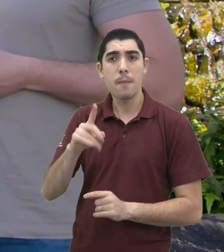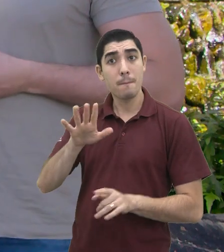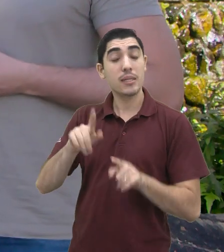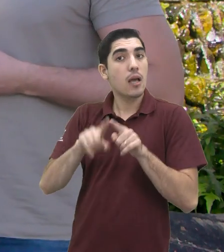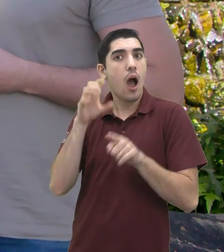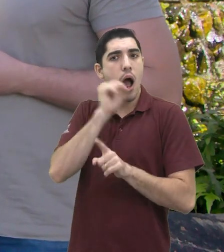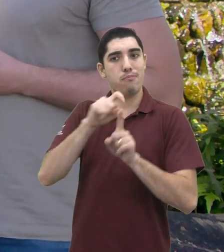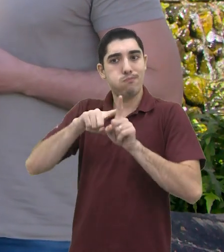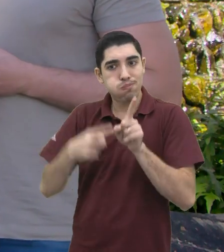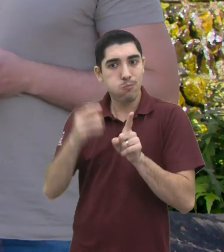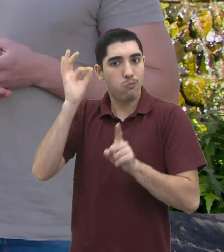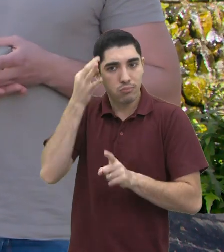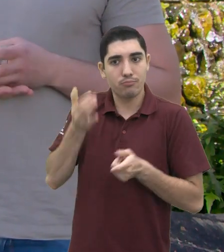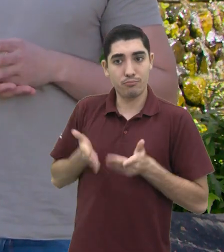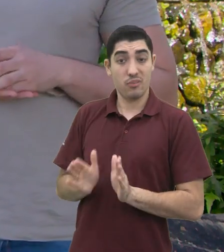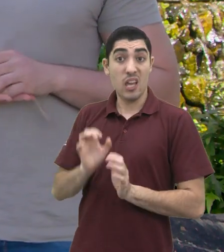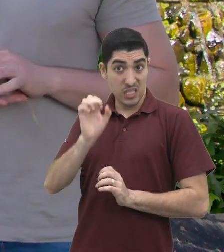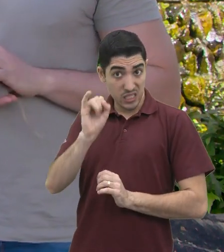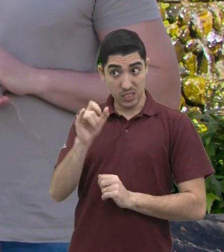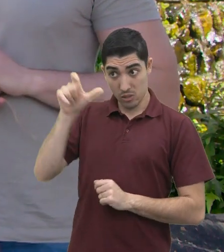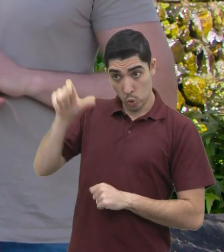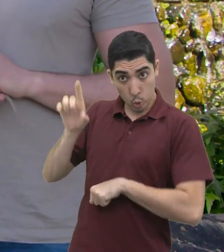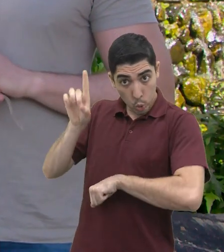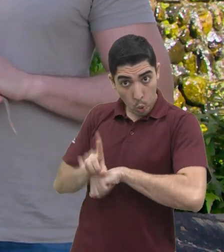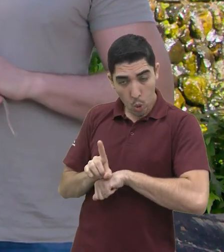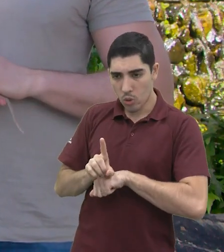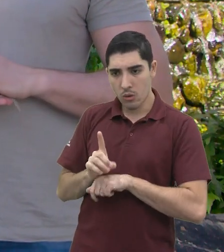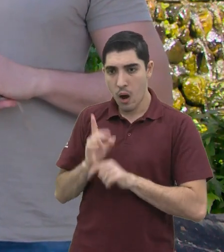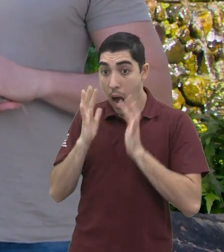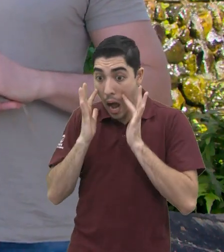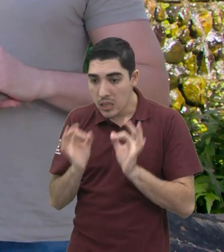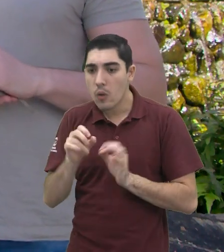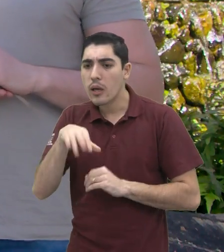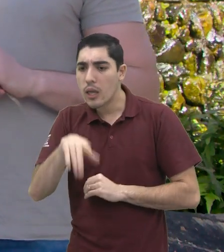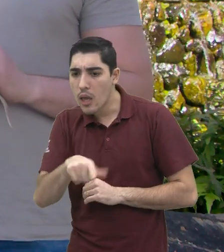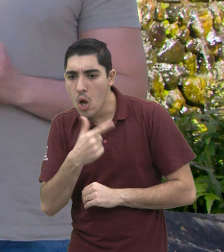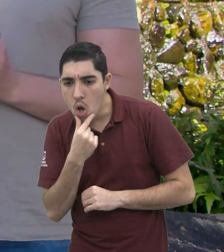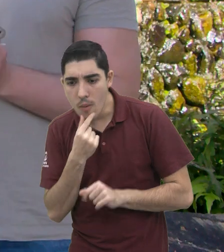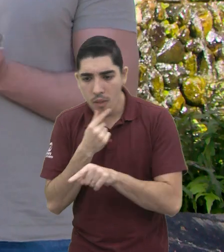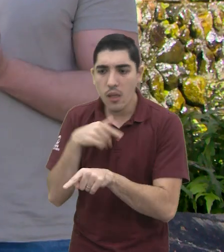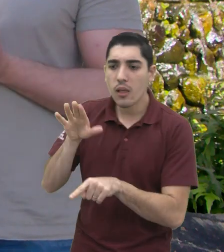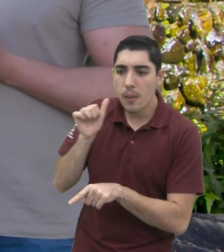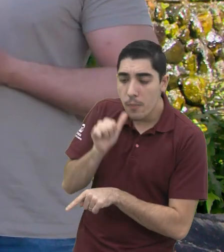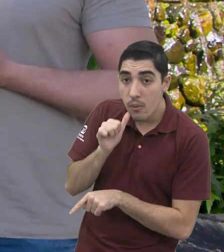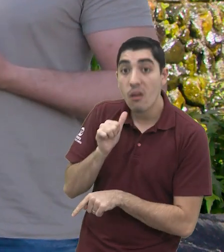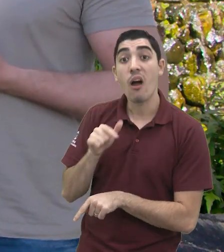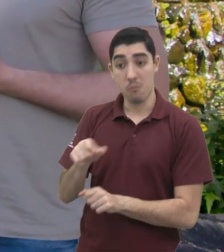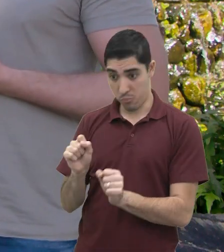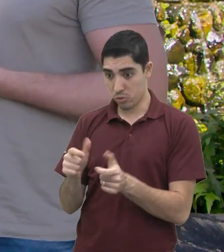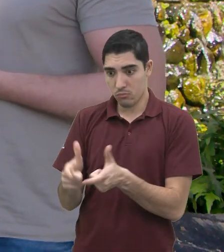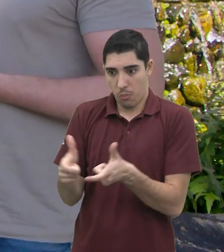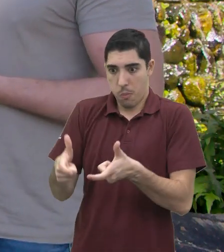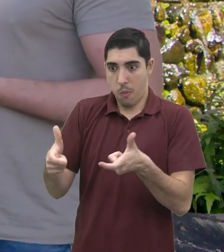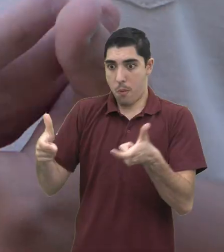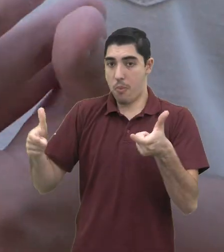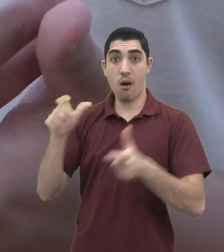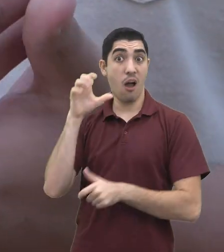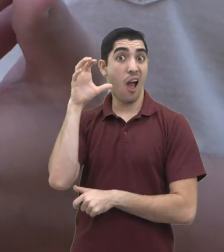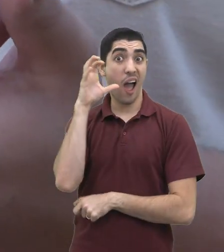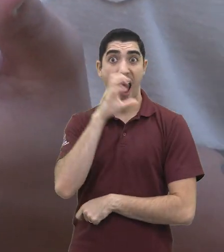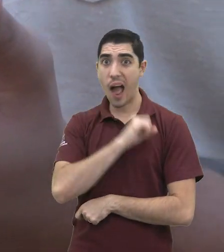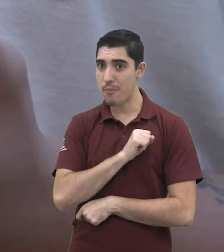mas é uma reprodução rápida. Então, se o tutor não tivesse cuidado de saber quem é macho, quem é fêmea, a família